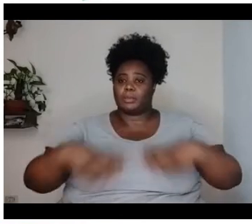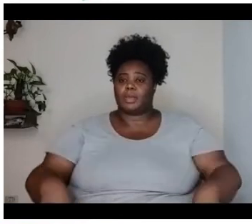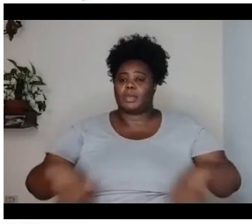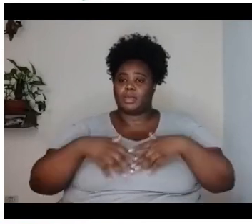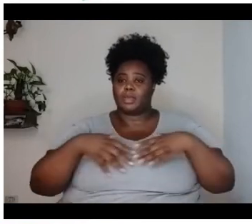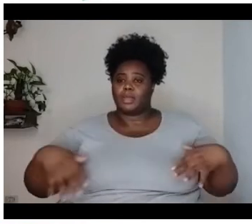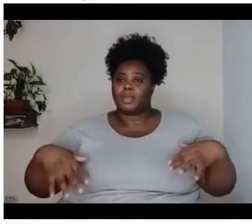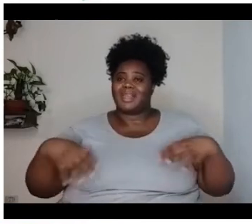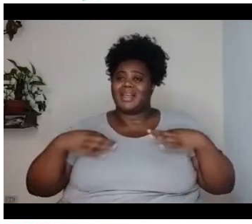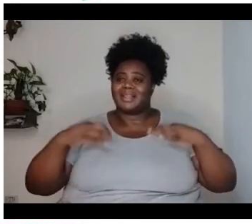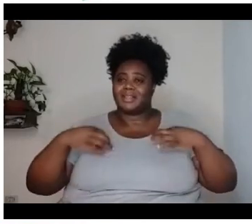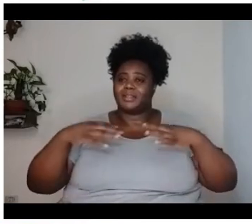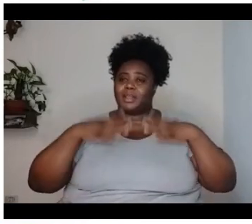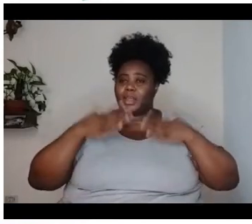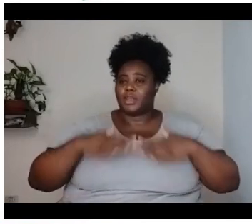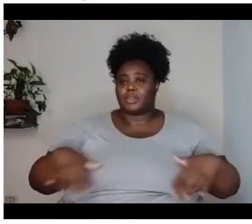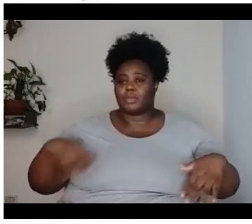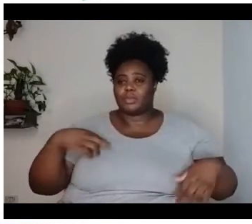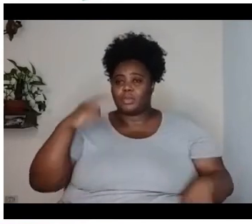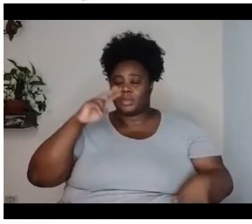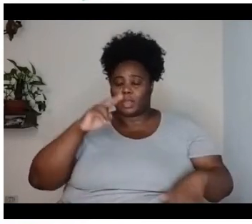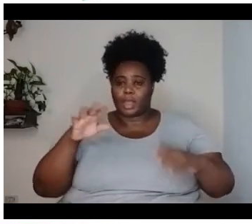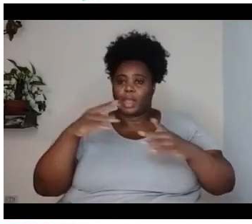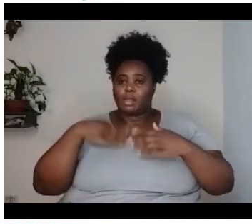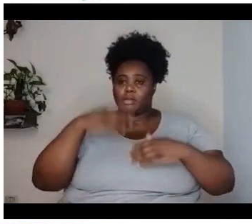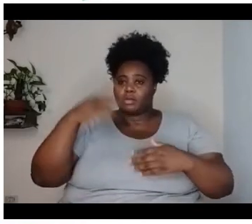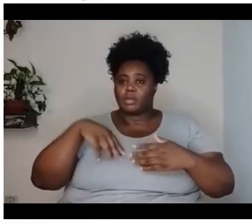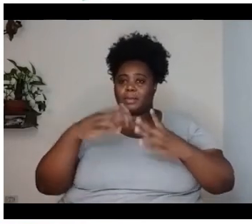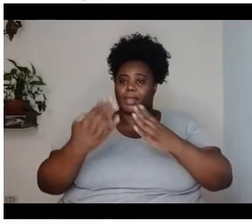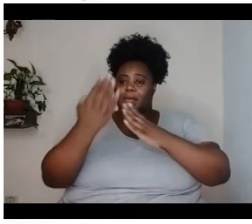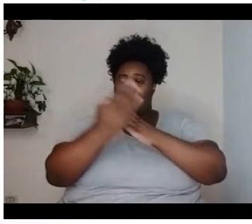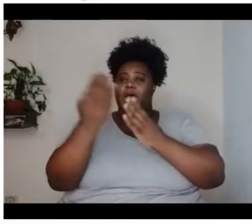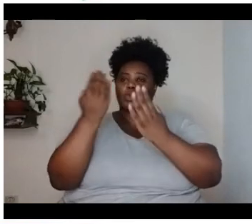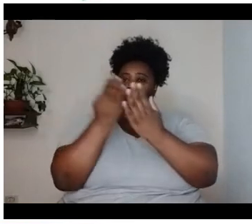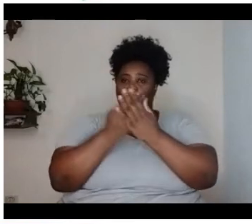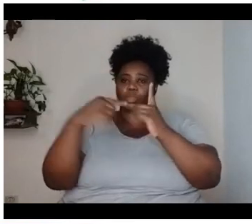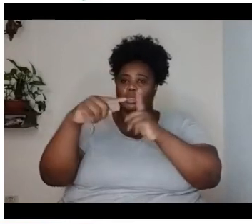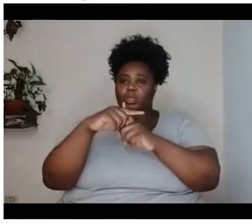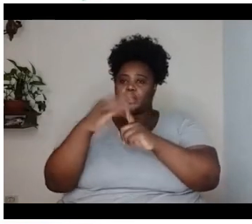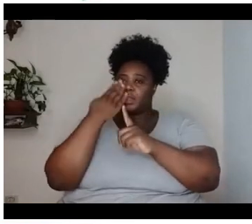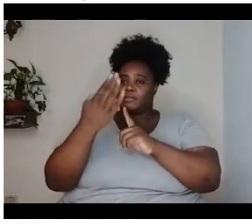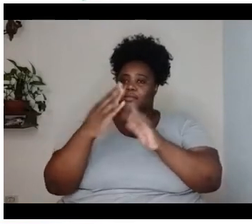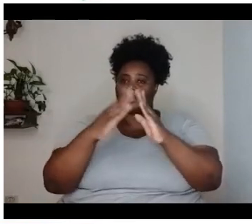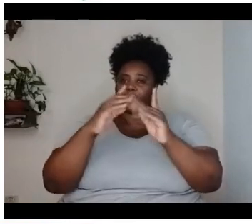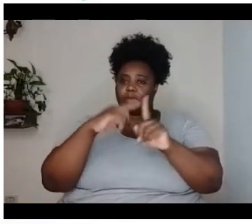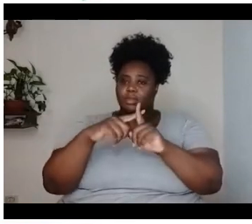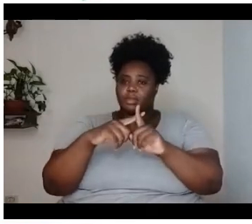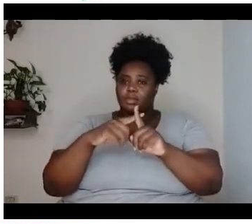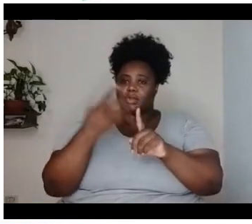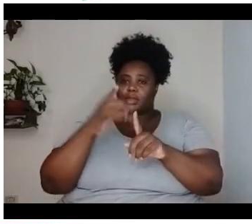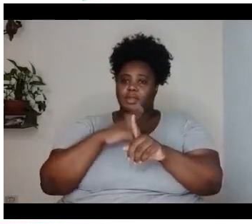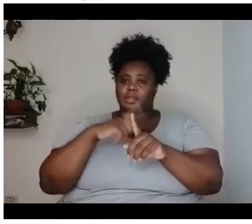muito sutil, nessa posição, né, atrás de uma cruz, na porta de uma igreja. Eu queria muito ter feito essa performance